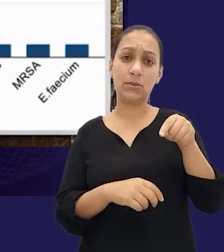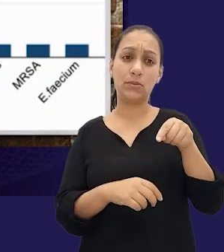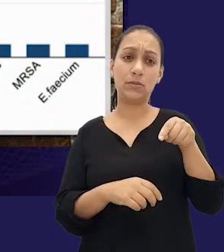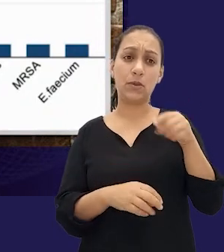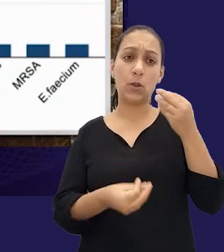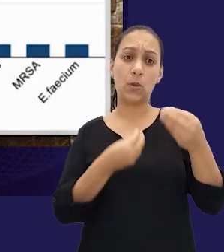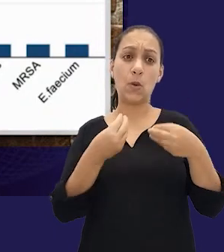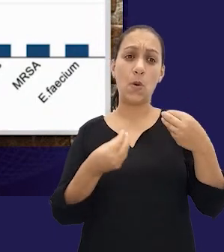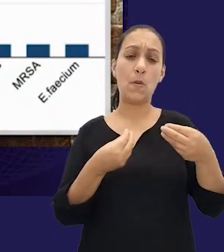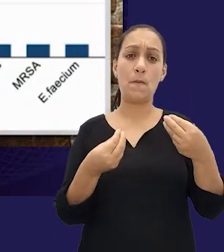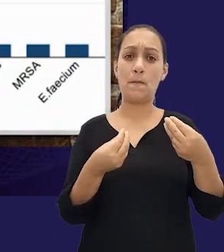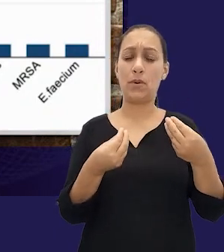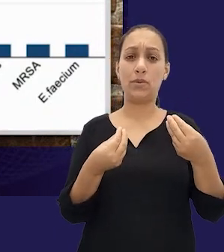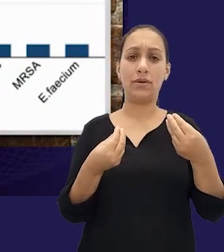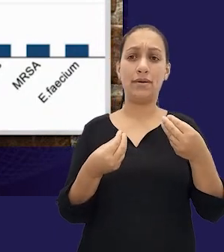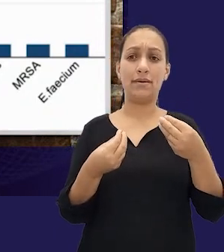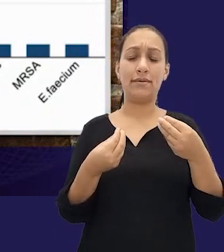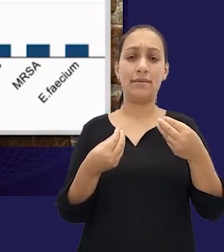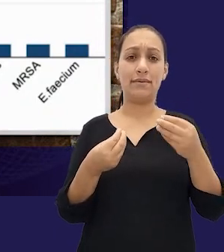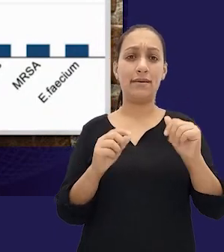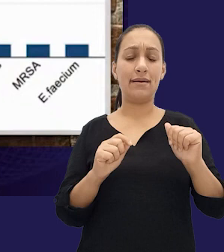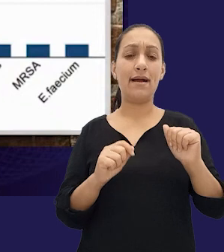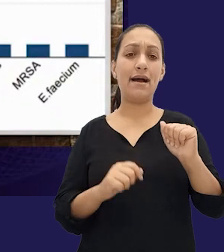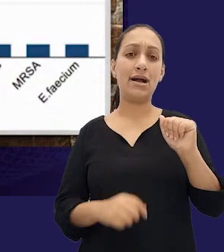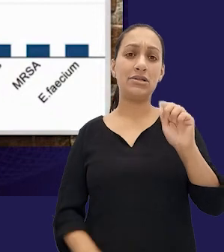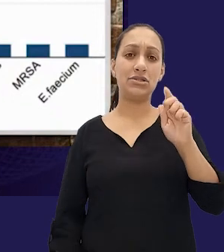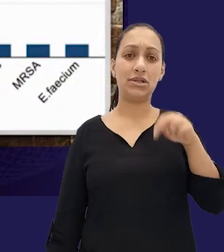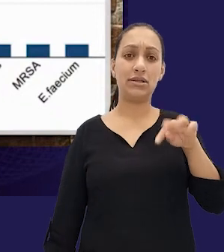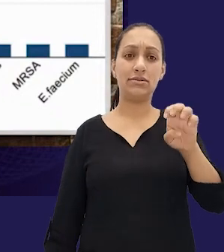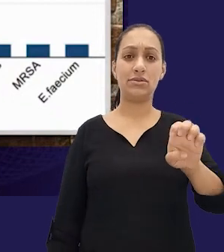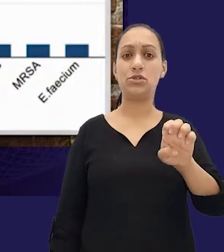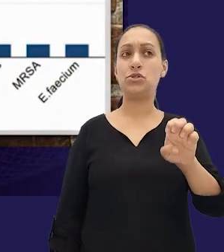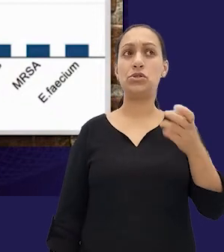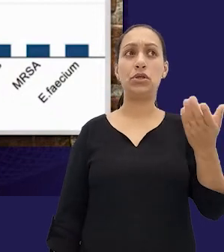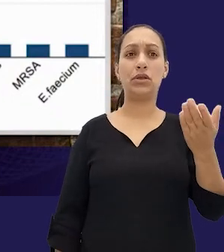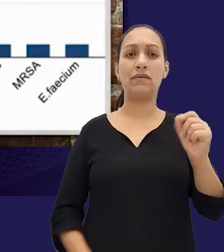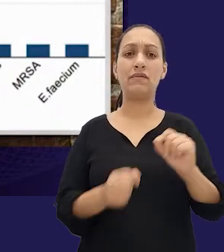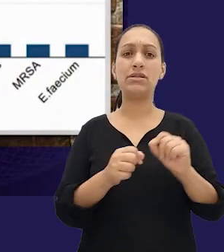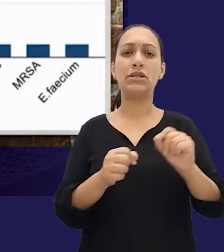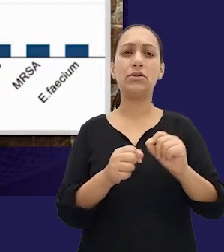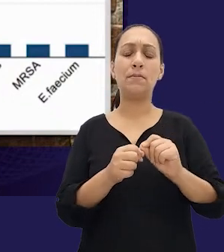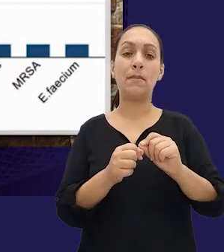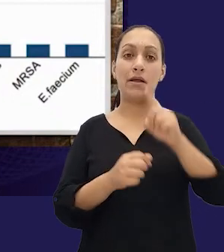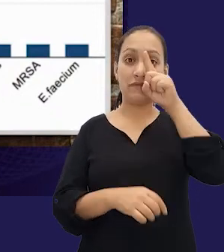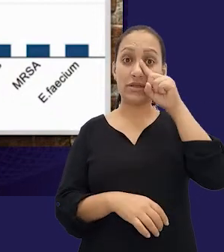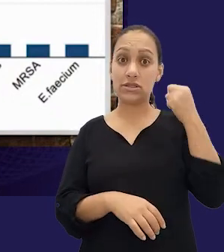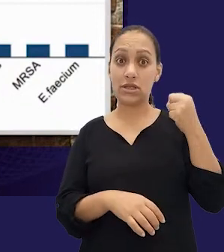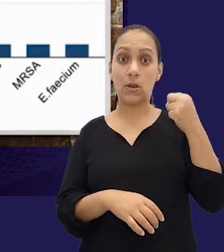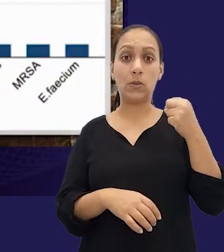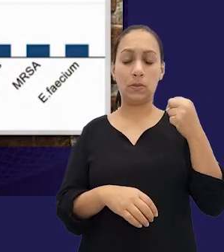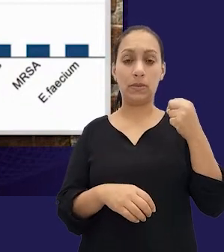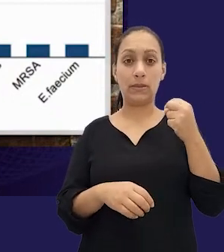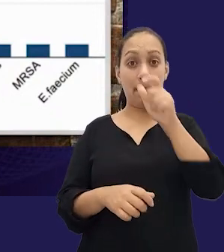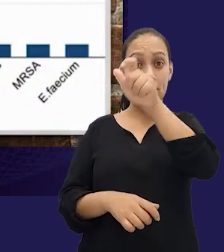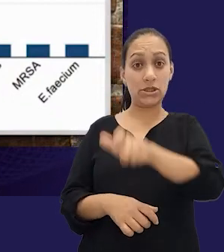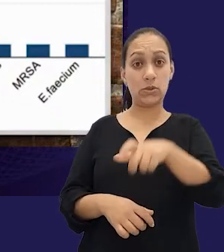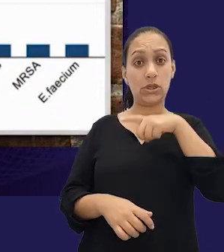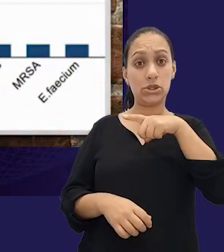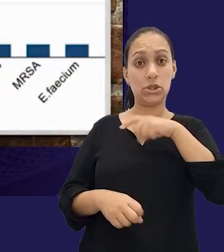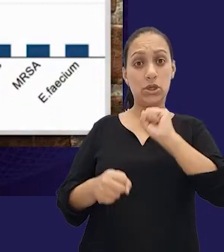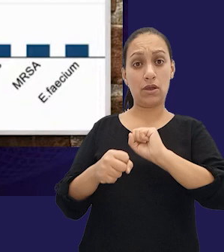como um agente etiológico que estava causando uma co-infecção nesse paciente com Covid, e